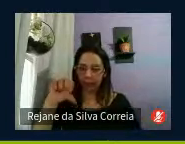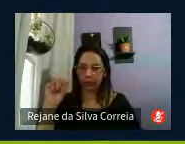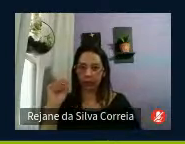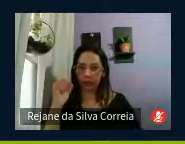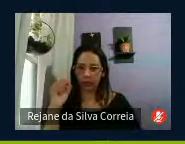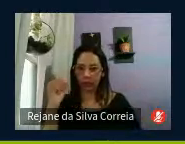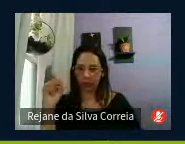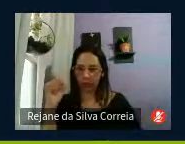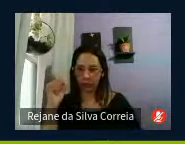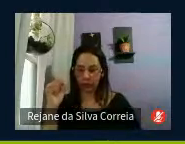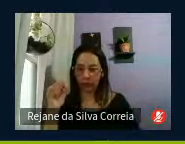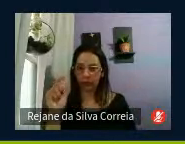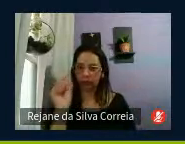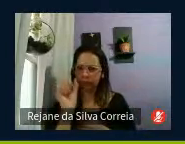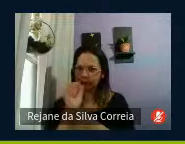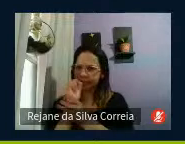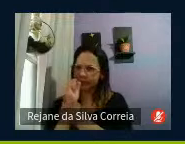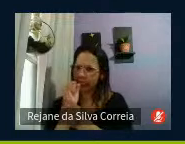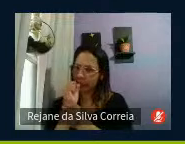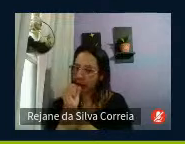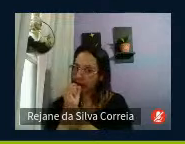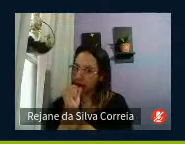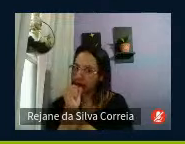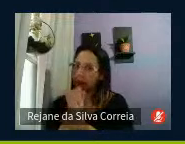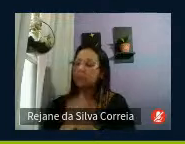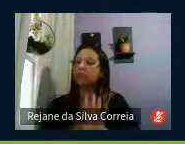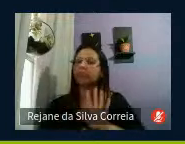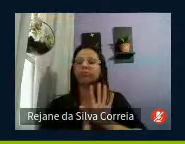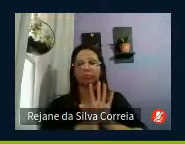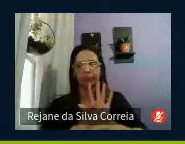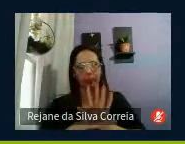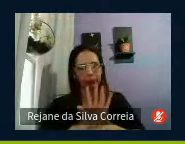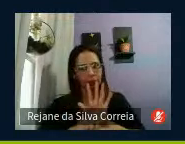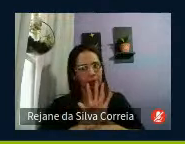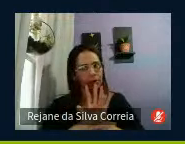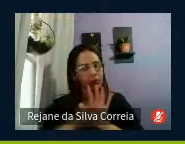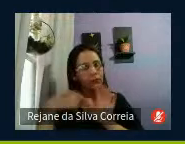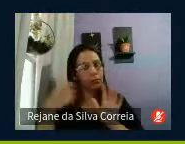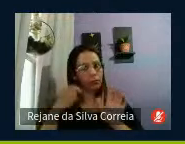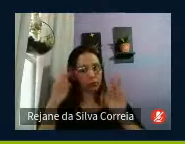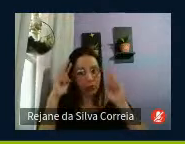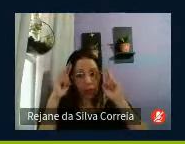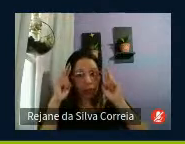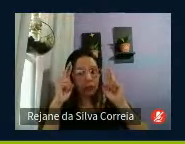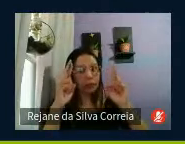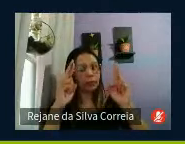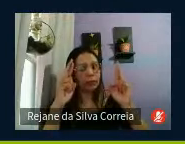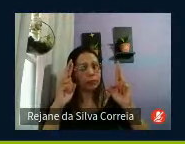1988, que tem as garantias legais e direitos de respeito aos direitos fundamentais